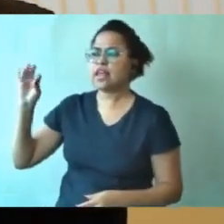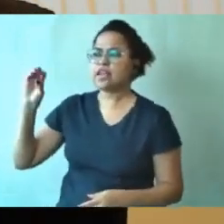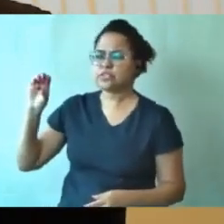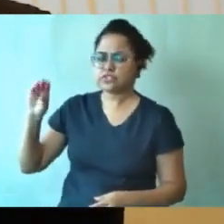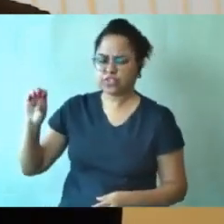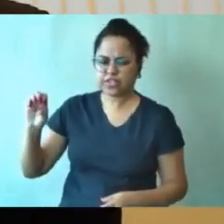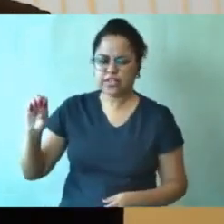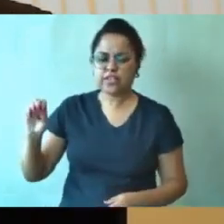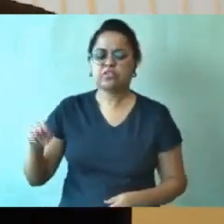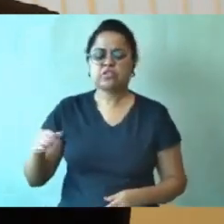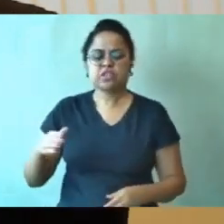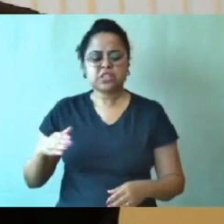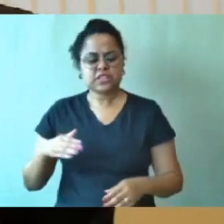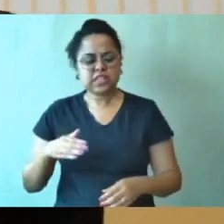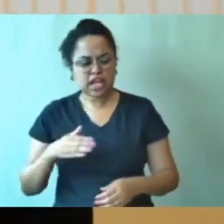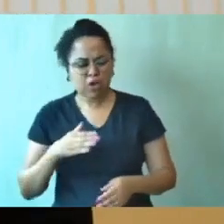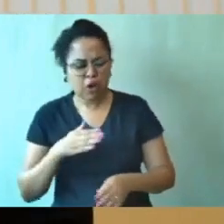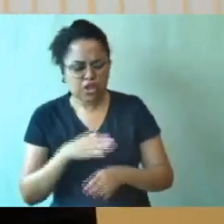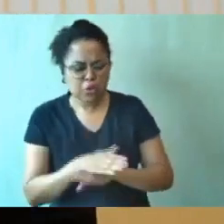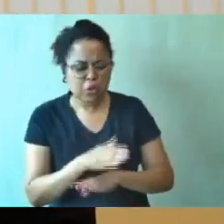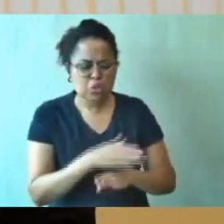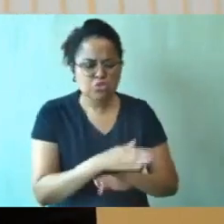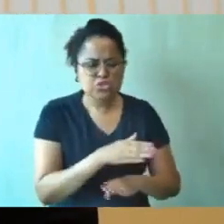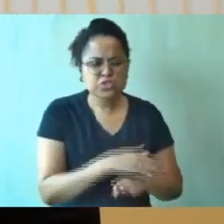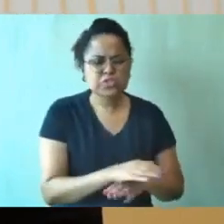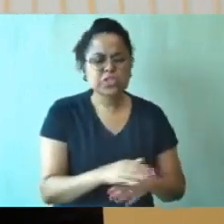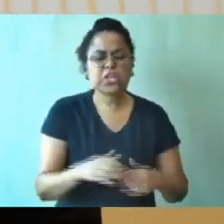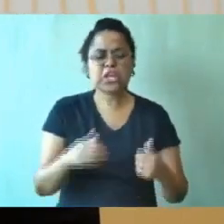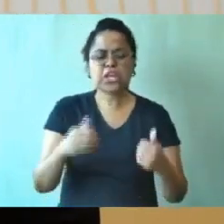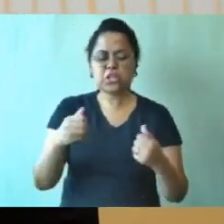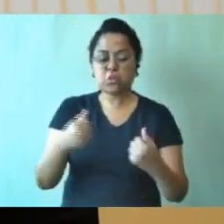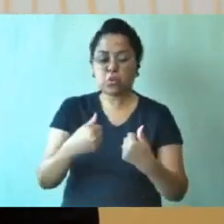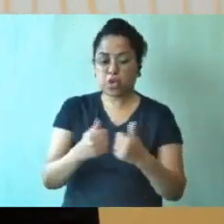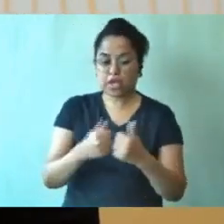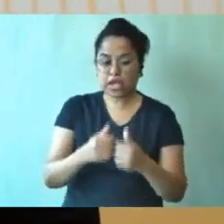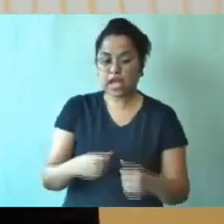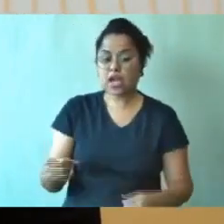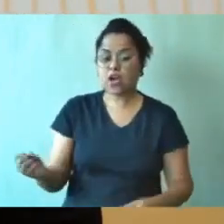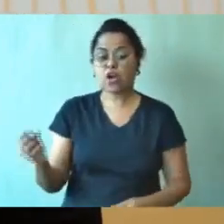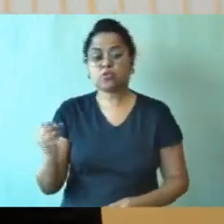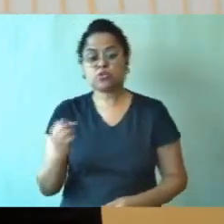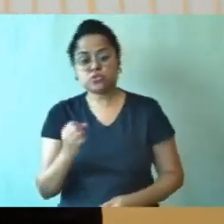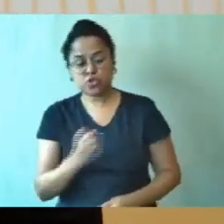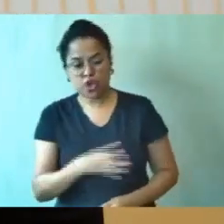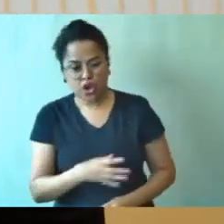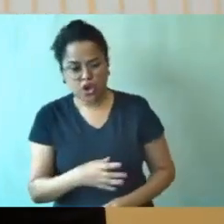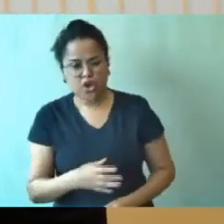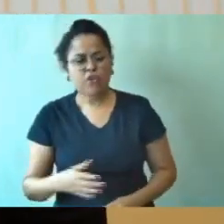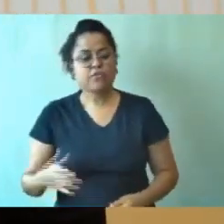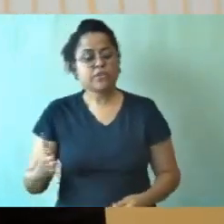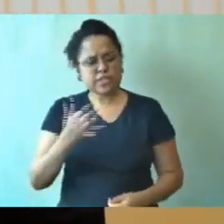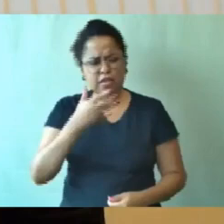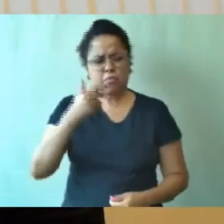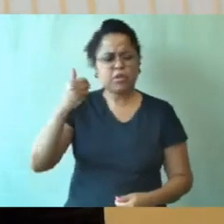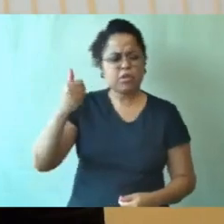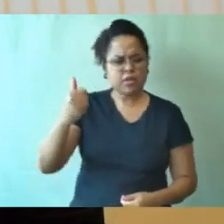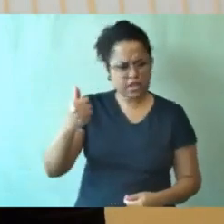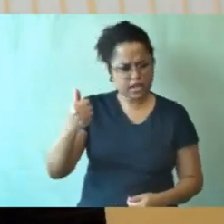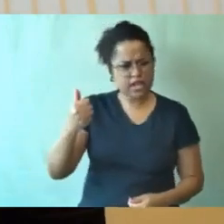né? Não é possível. Depois de tanto que vocês estão investigando, trabalhando, a vereadora,